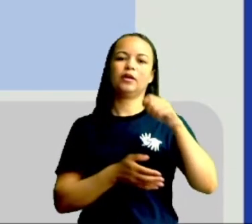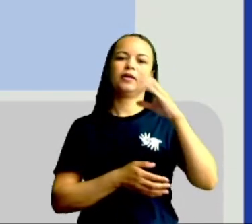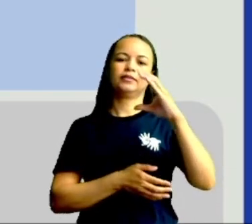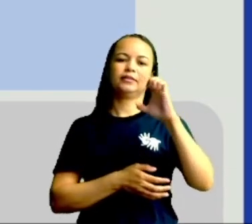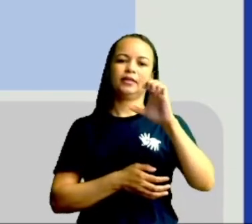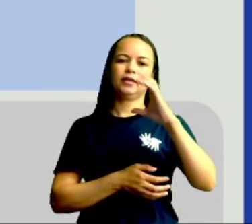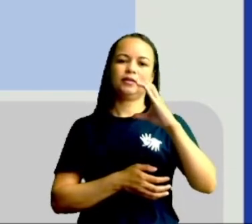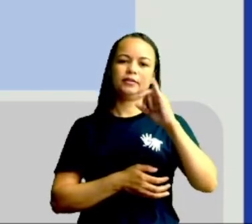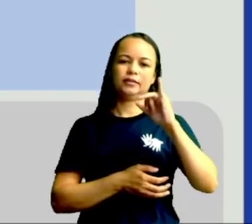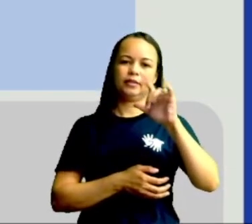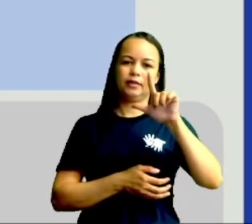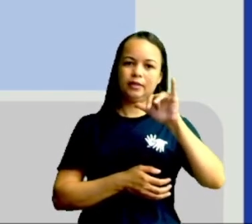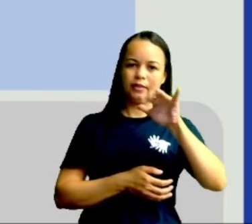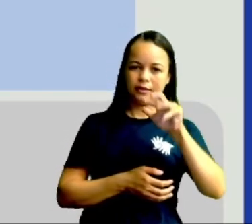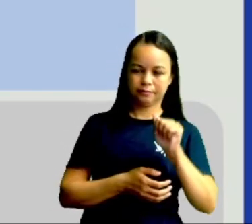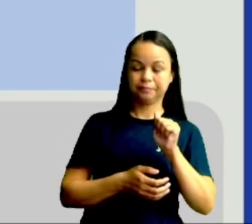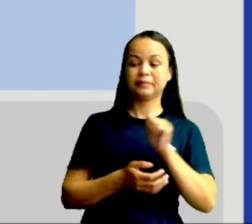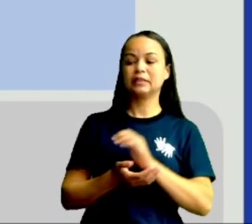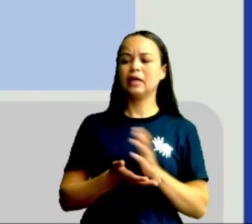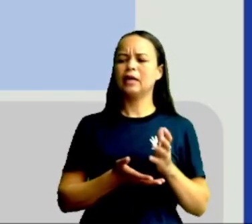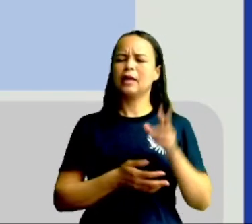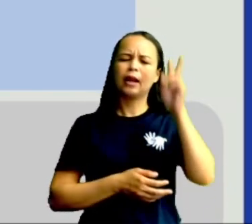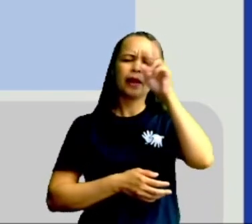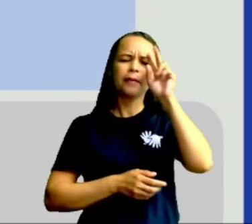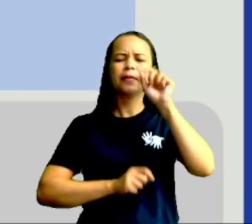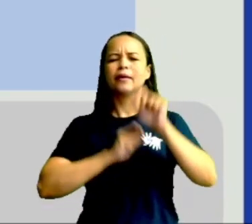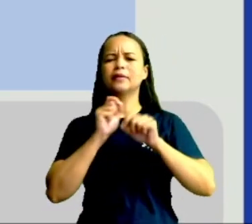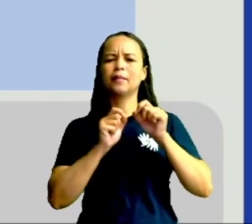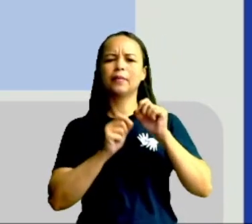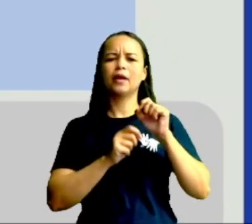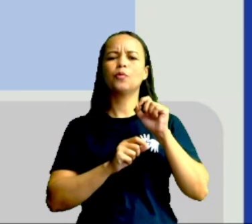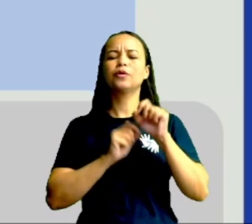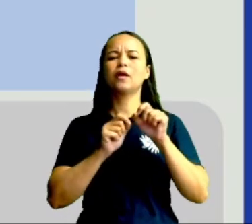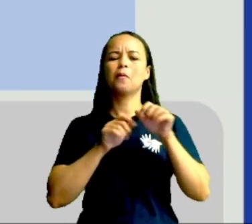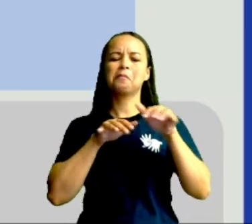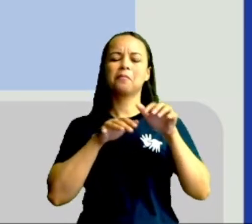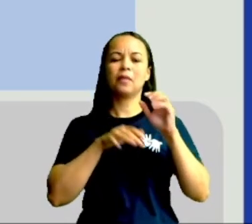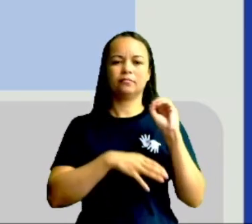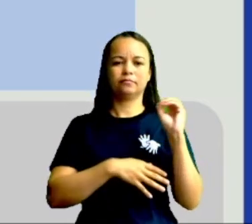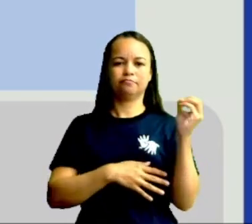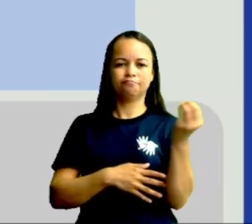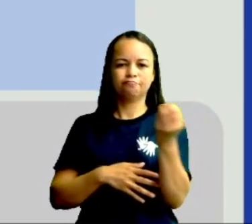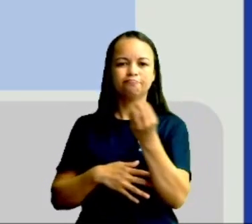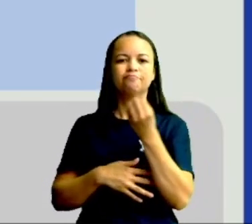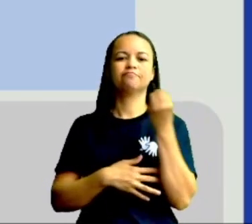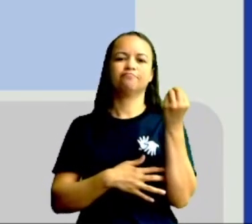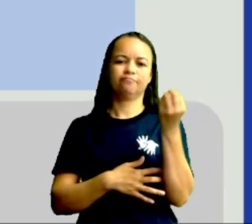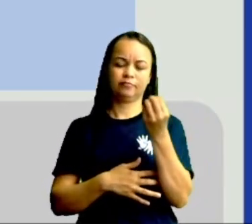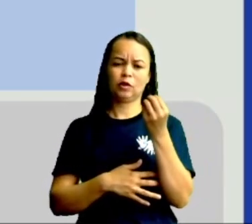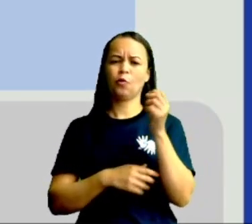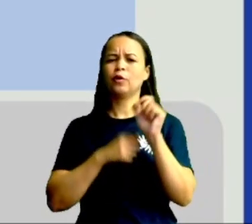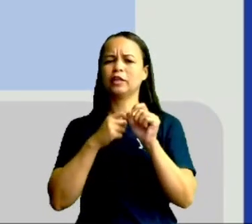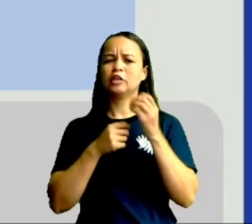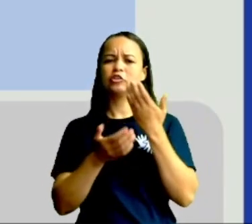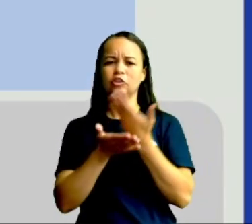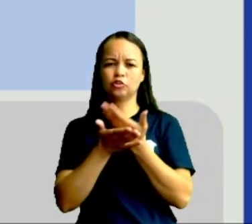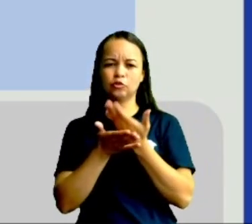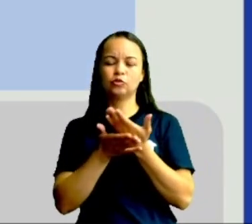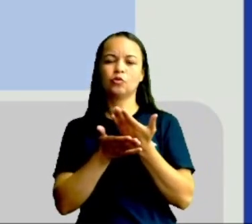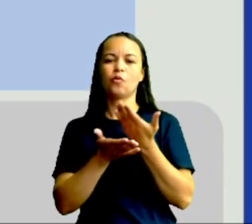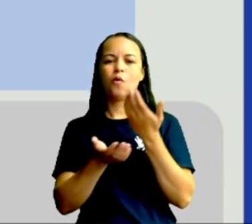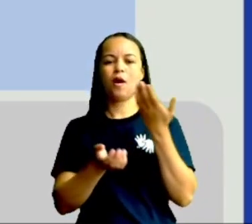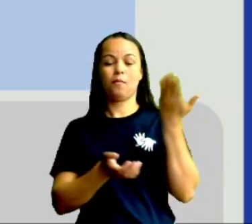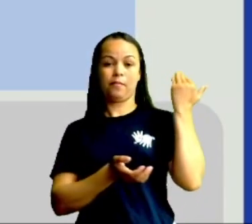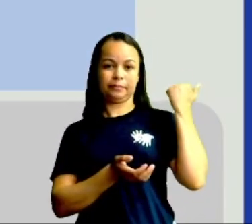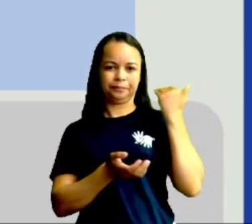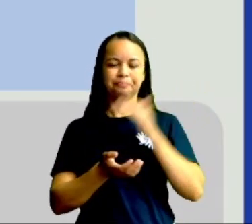E para relembrar, nós trouxemos, né, o que é o movimento de translação, que nós já tínhamos visto em aulas